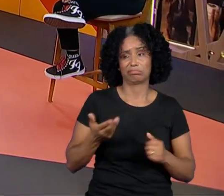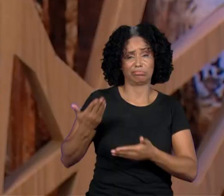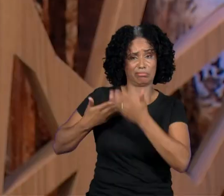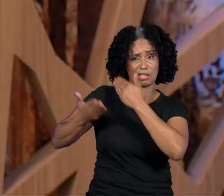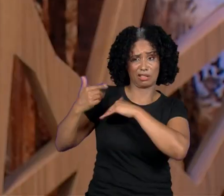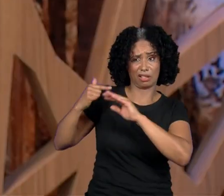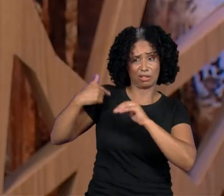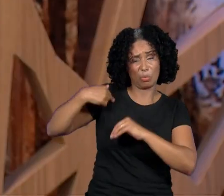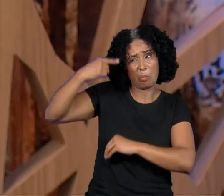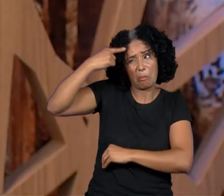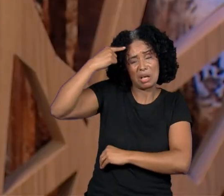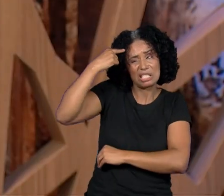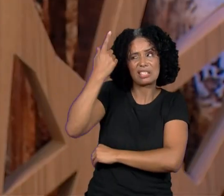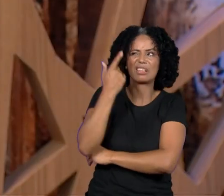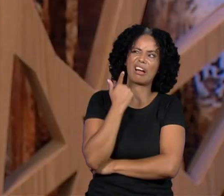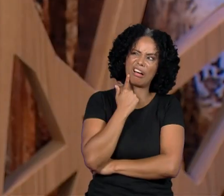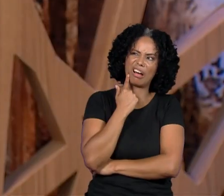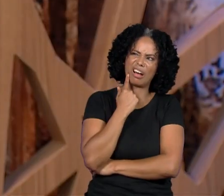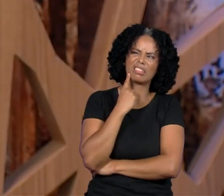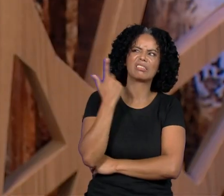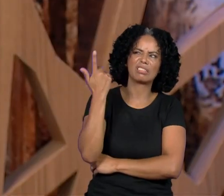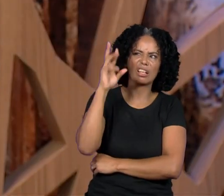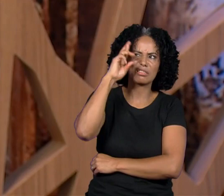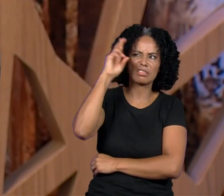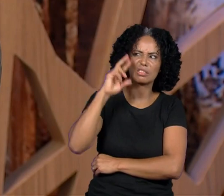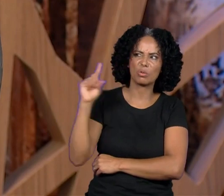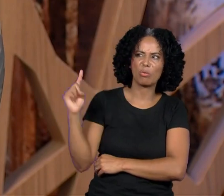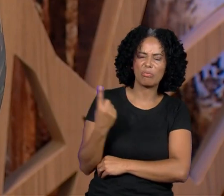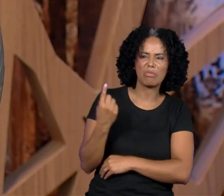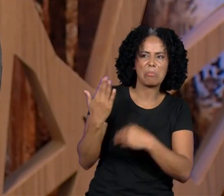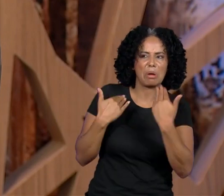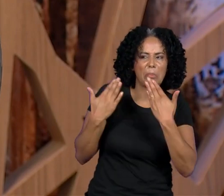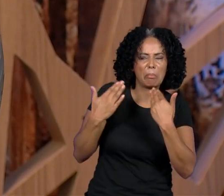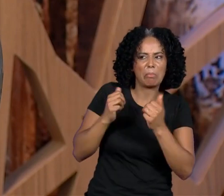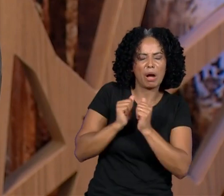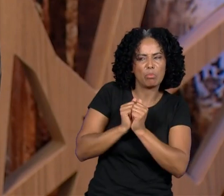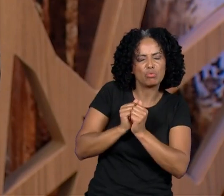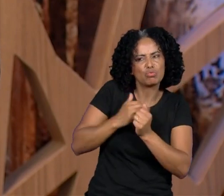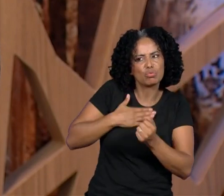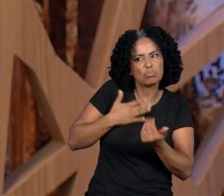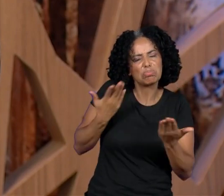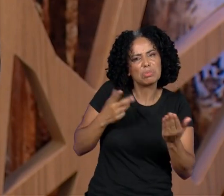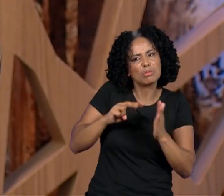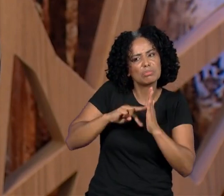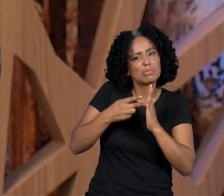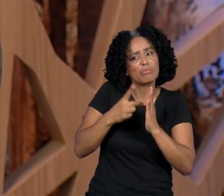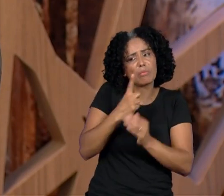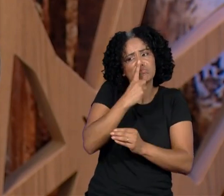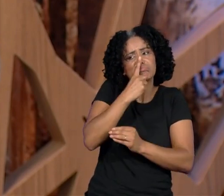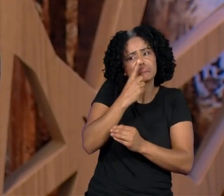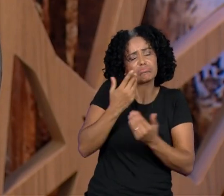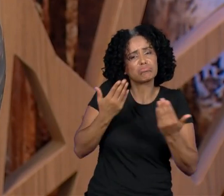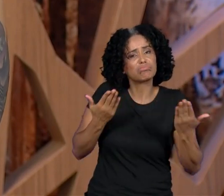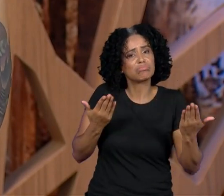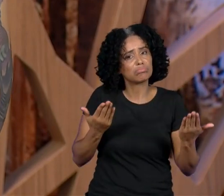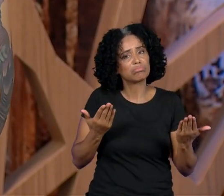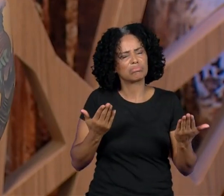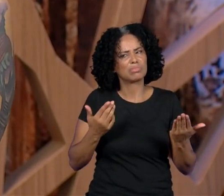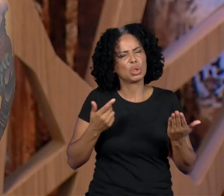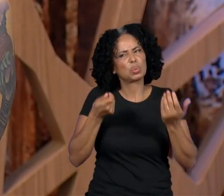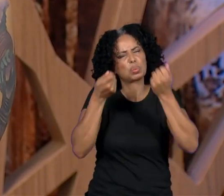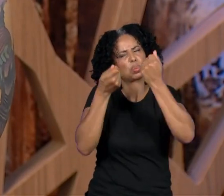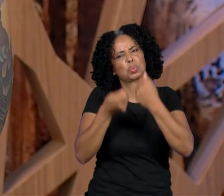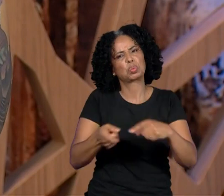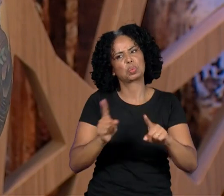assim, mas ela chega aqui, a gente bate papo, então ela é como se fosse uma pessoa próxima para mim, então eu não